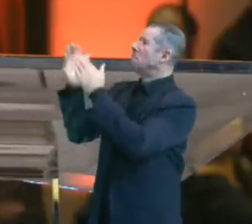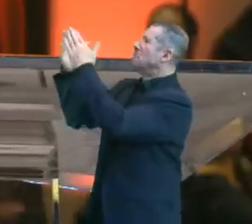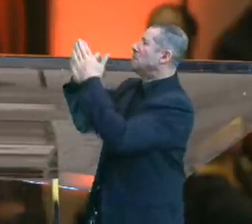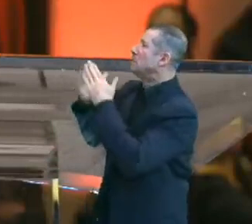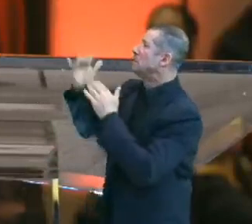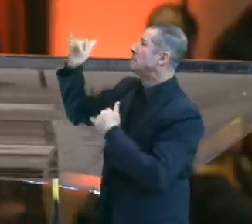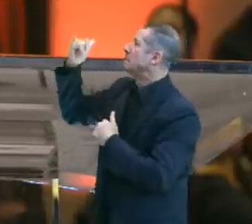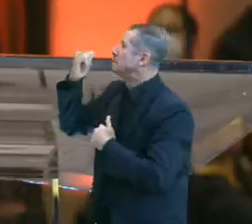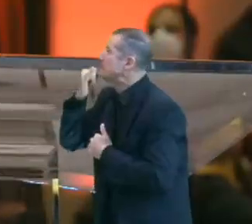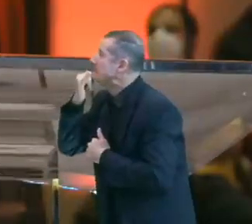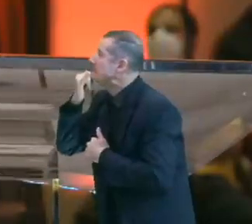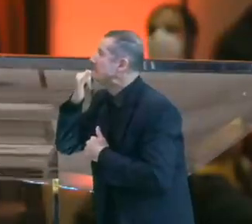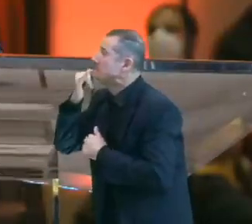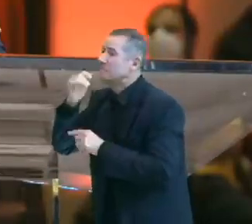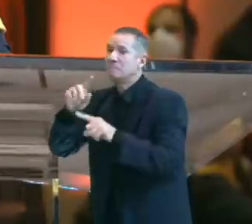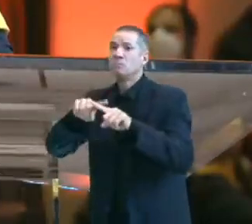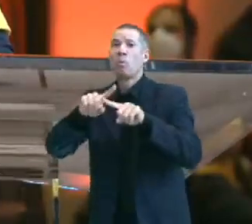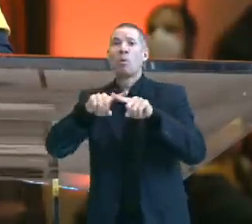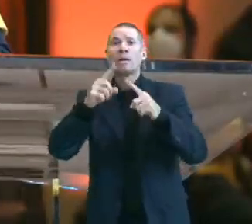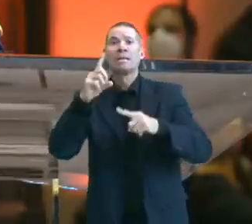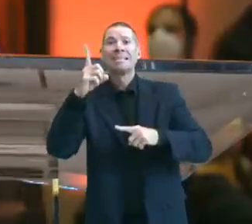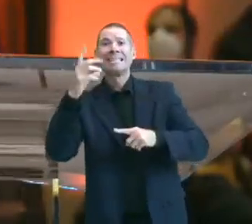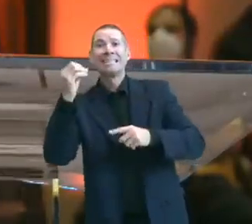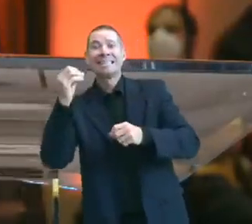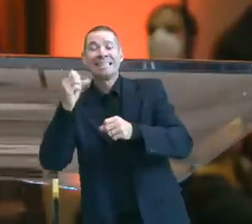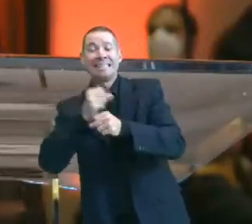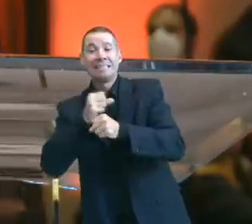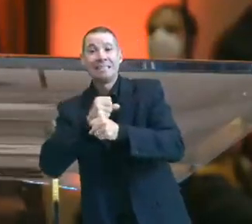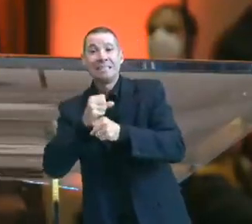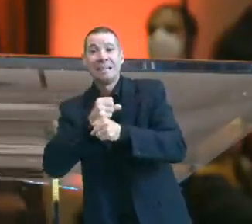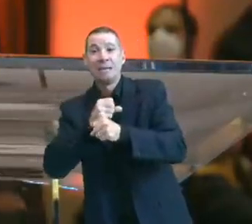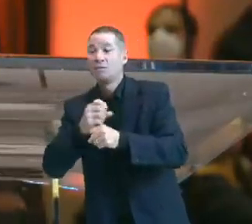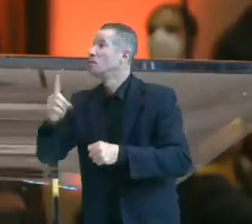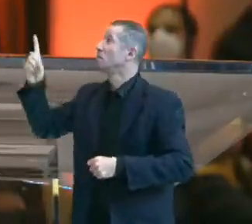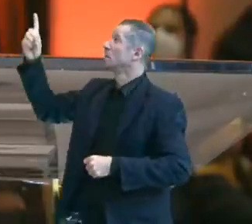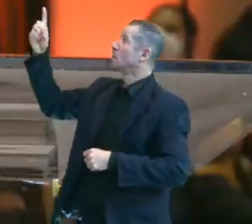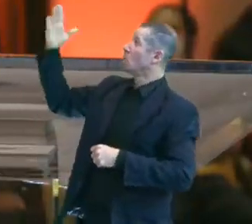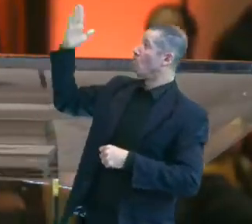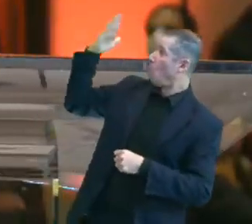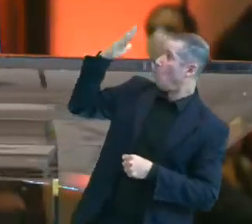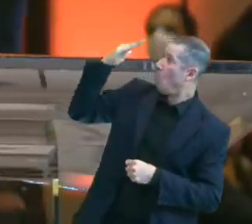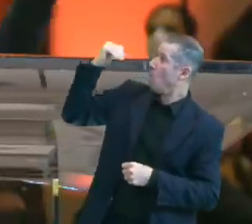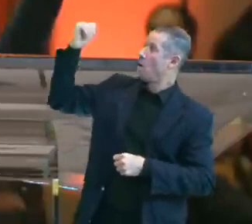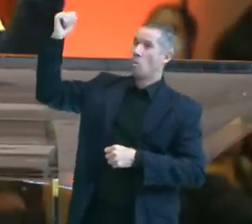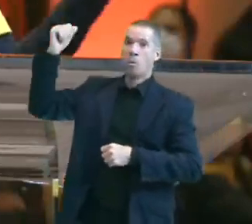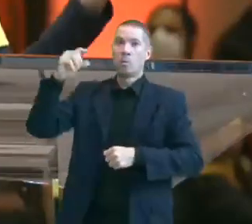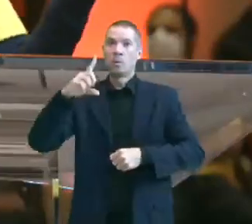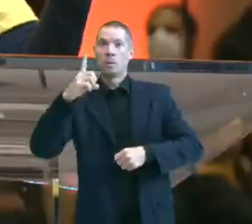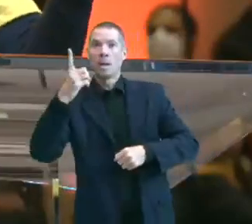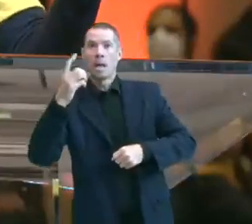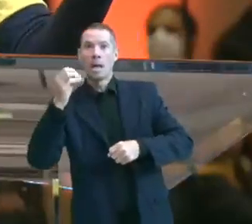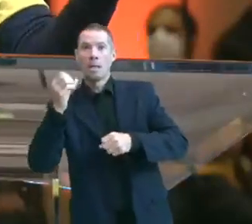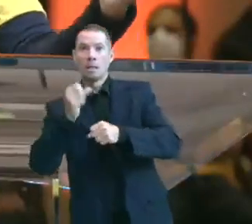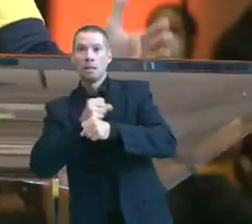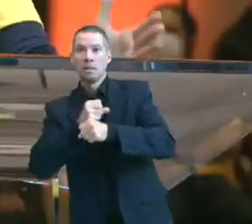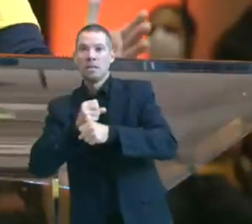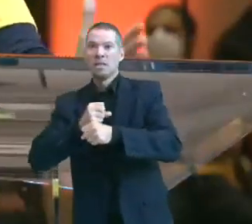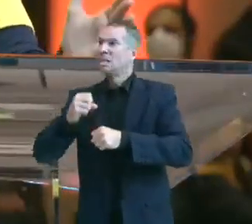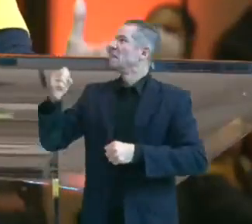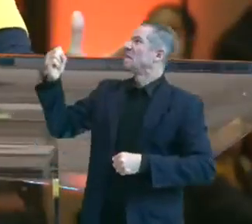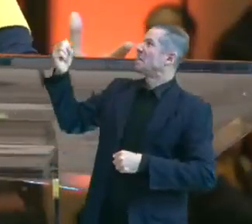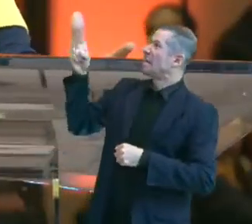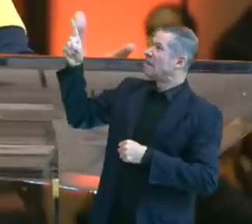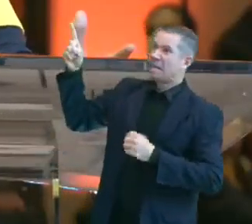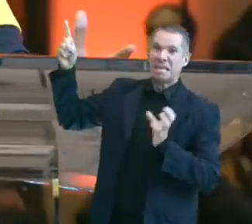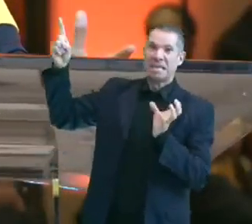Deus. Porque foram 10 anos que Deus havia me chamado. Foram 10 anos que Ele me queria ali